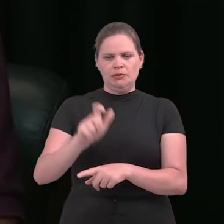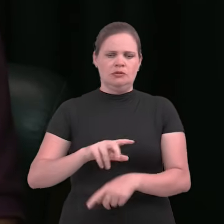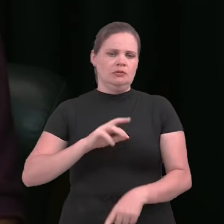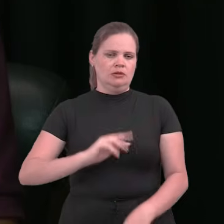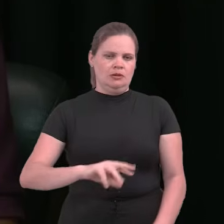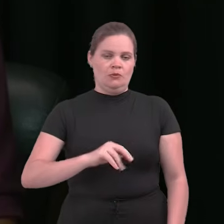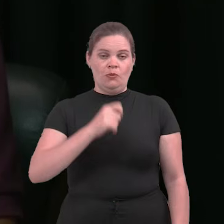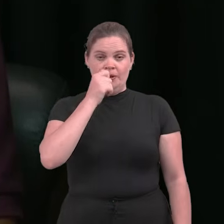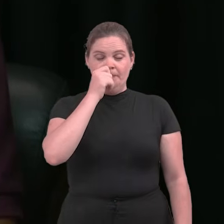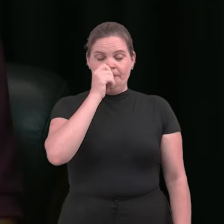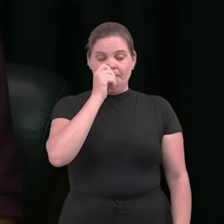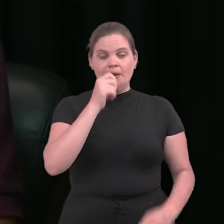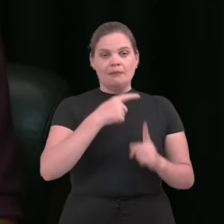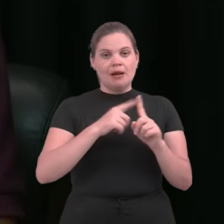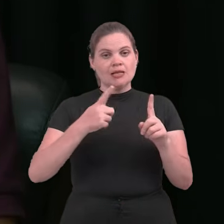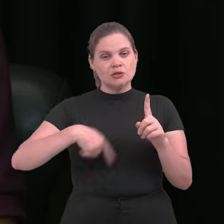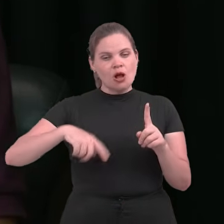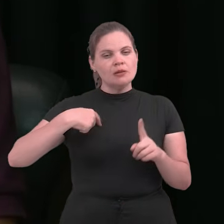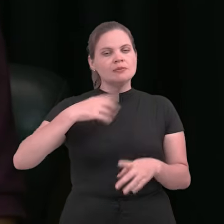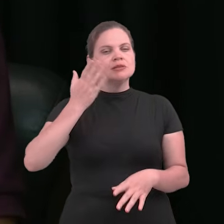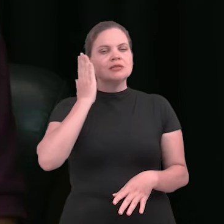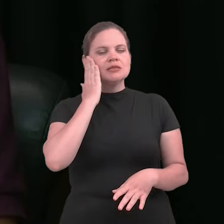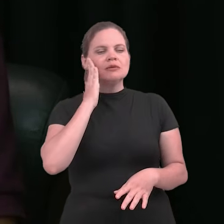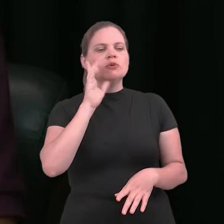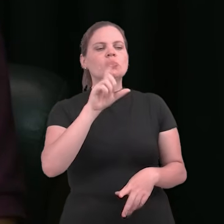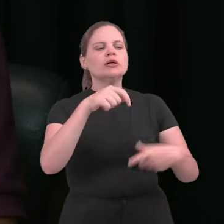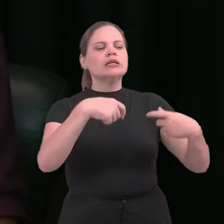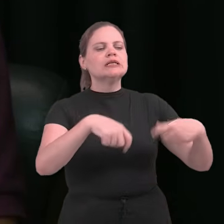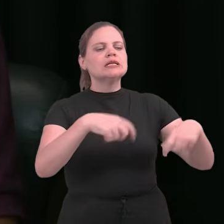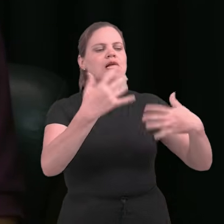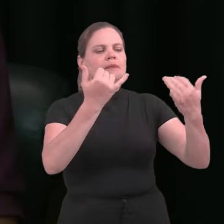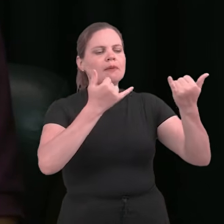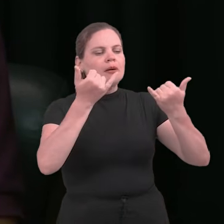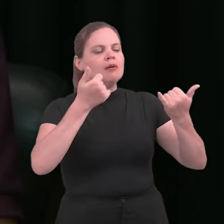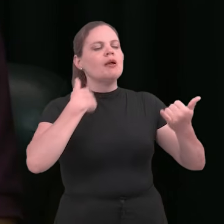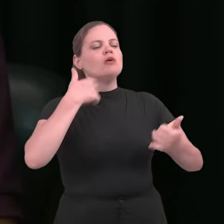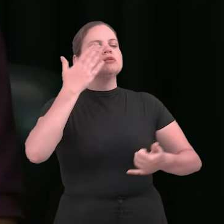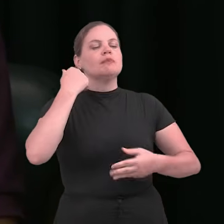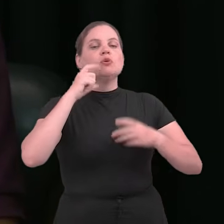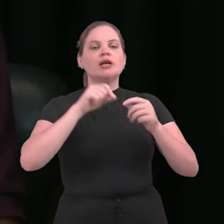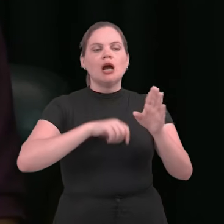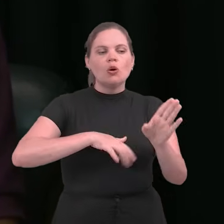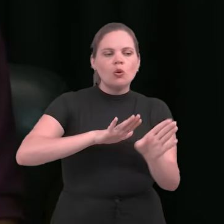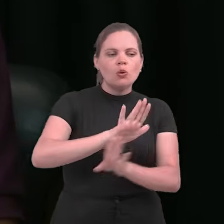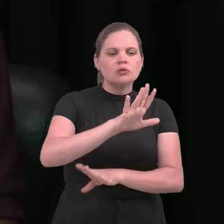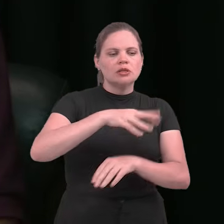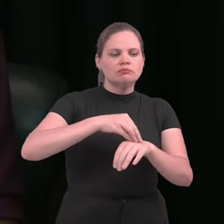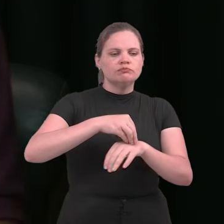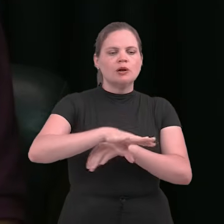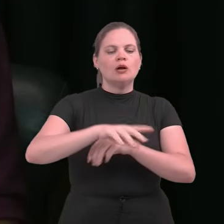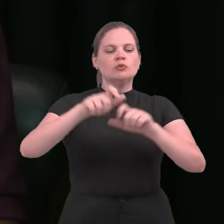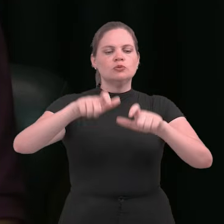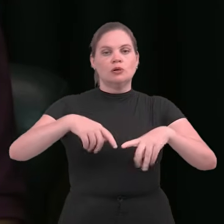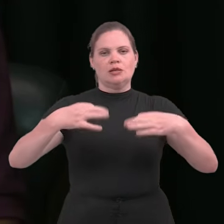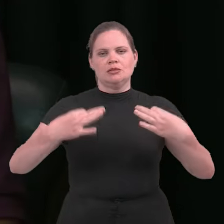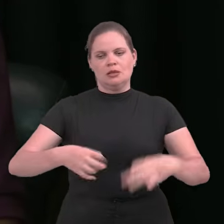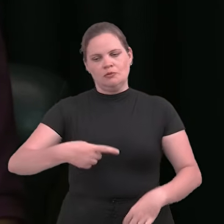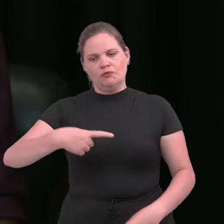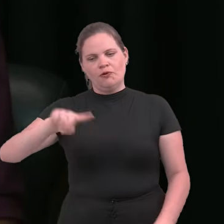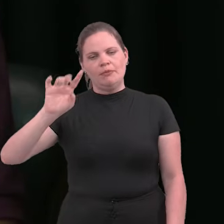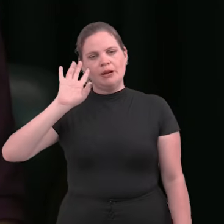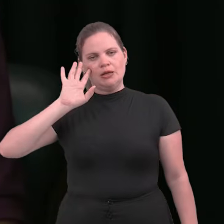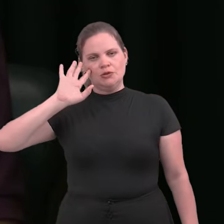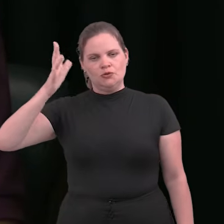atento onde mandar a pessoa certinho, para que a pessoa não tenha, seja direcionada para o lugar certo ali, onde ela vai